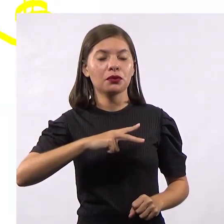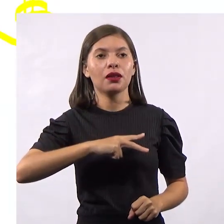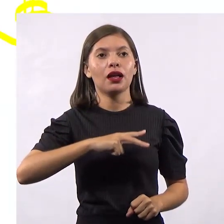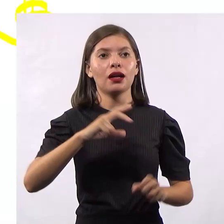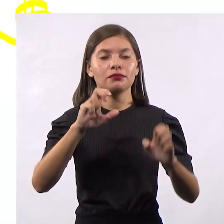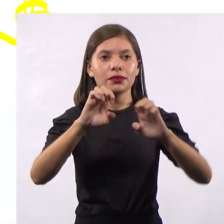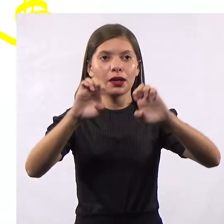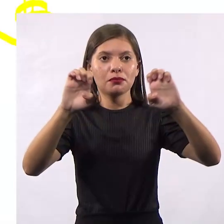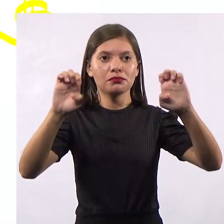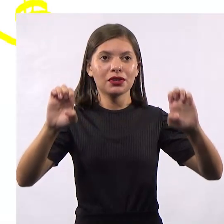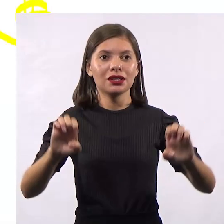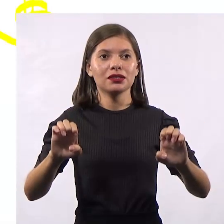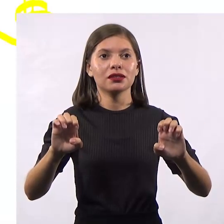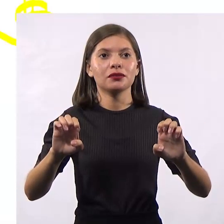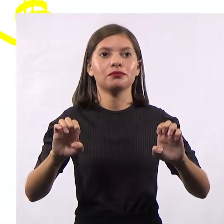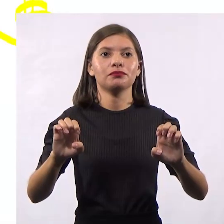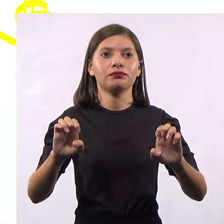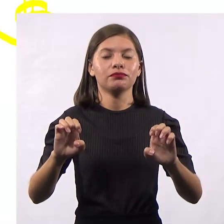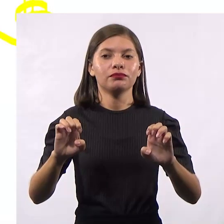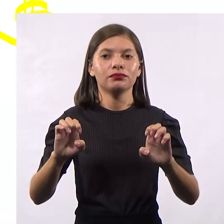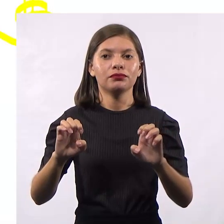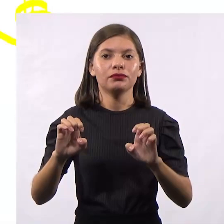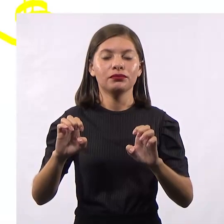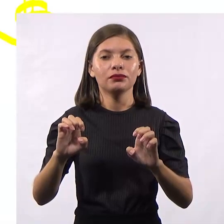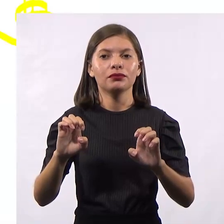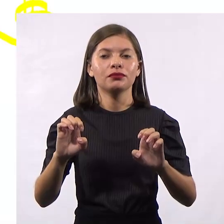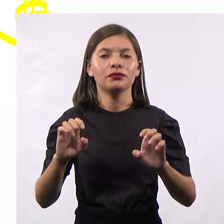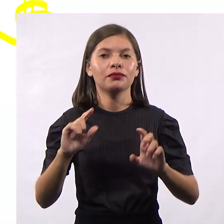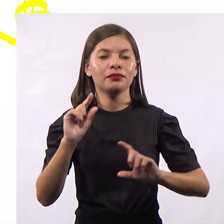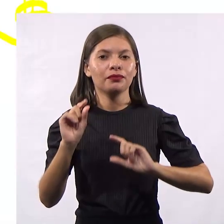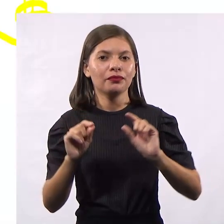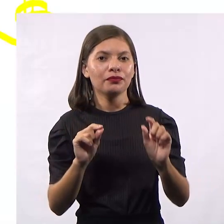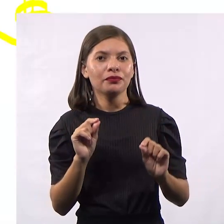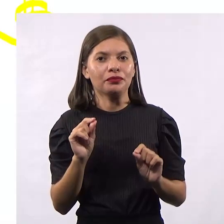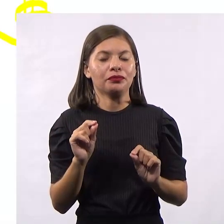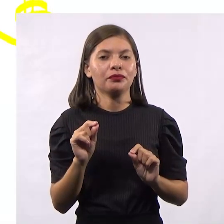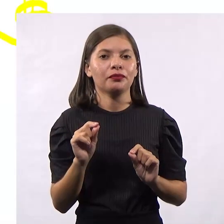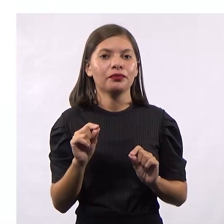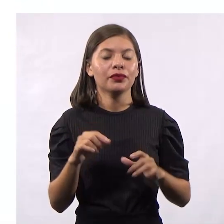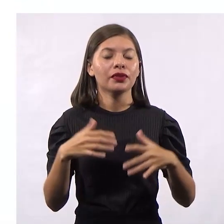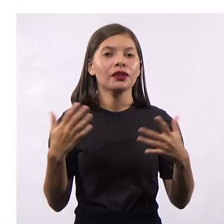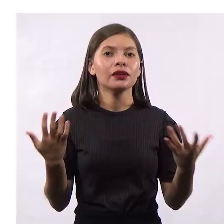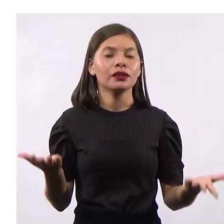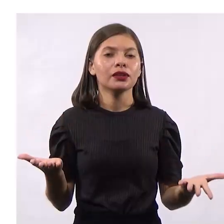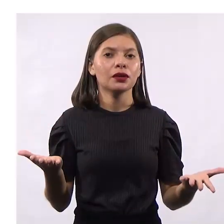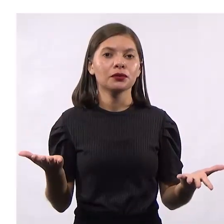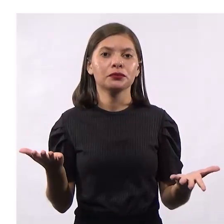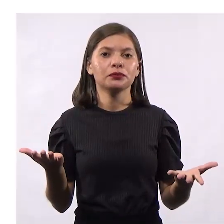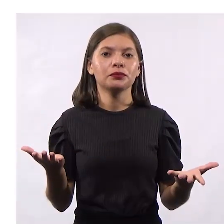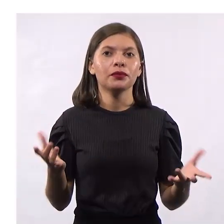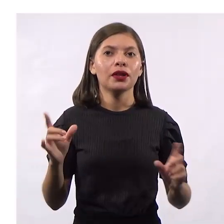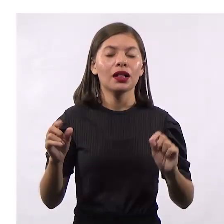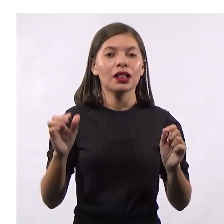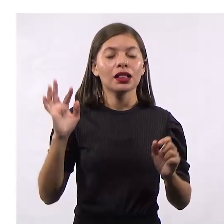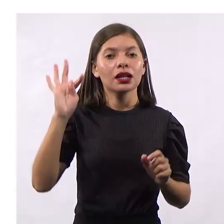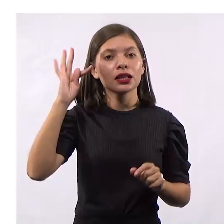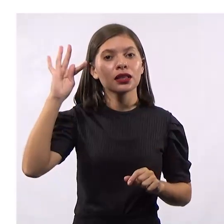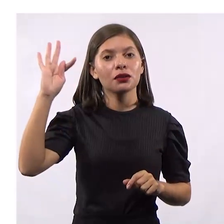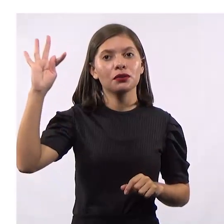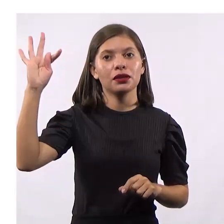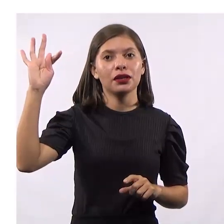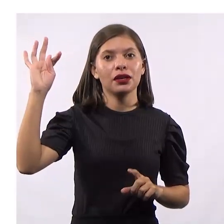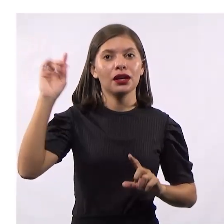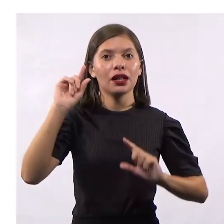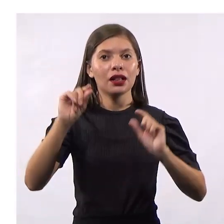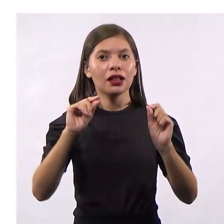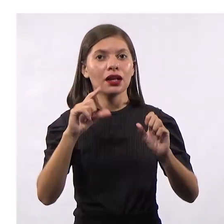do particular, para reestabelecer o equilíbrio econômico-financeiro inicial, tá? Então,